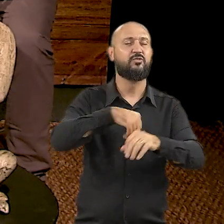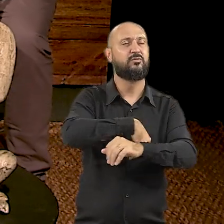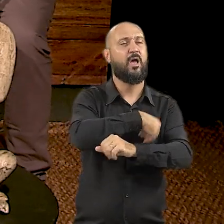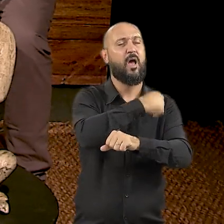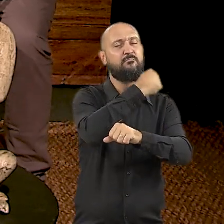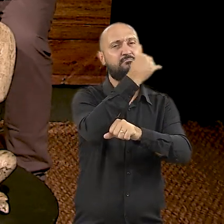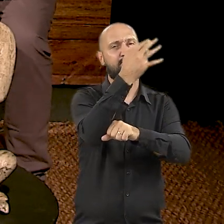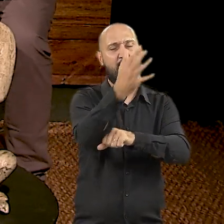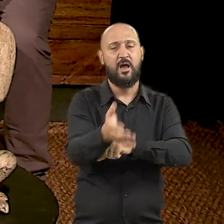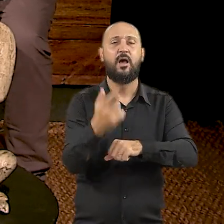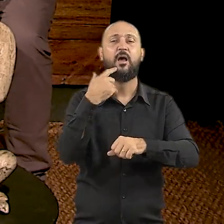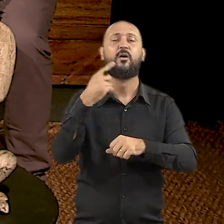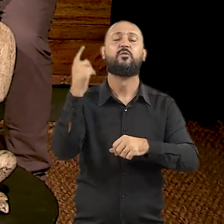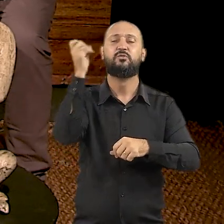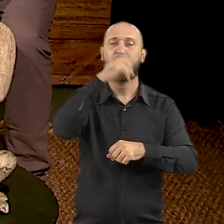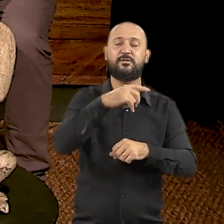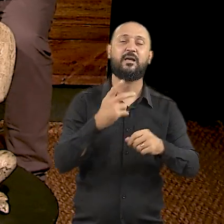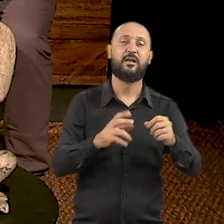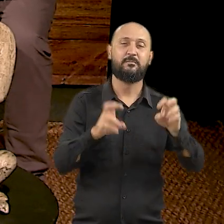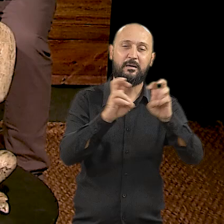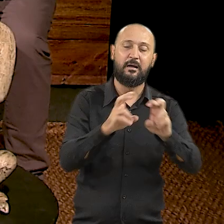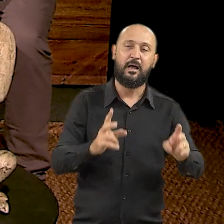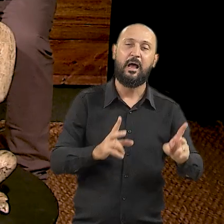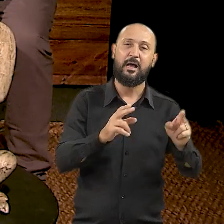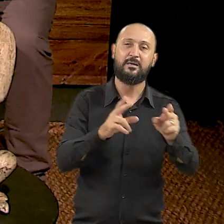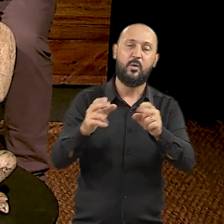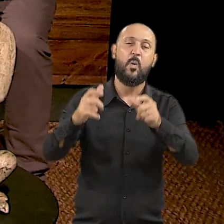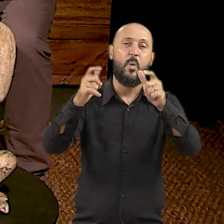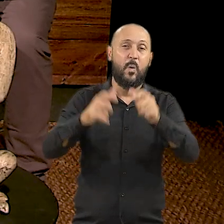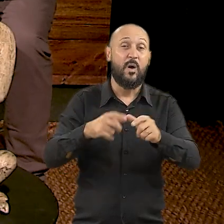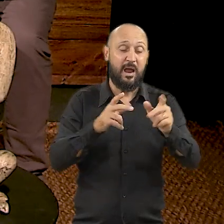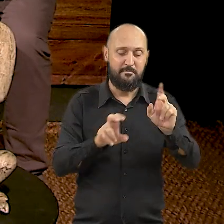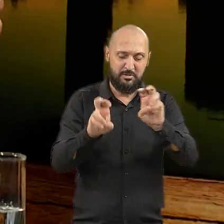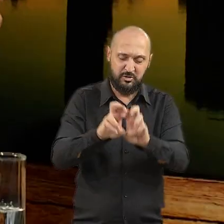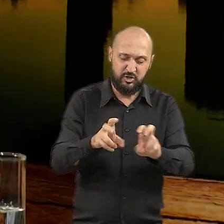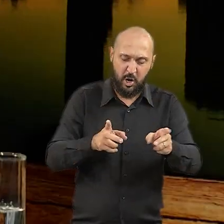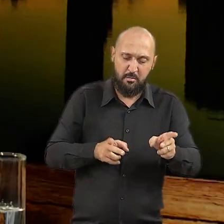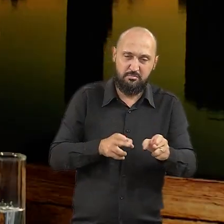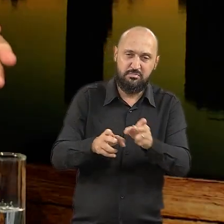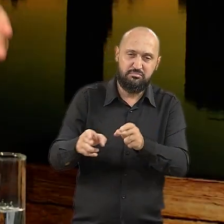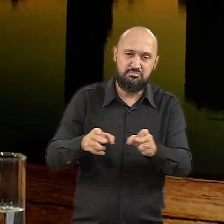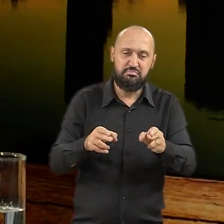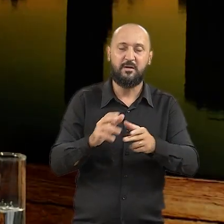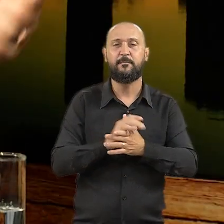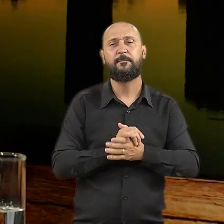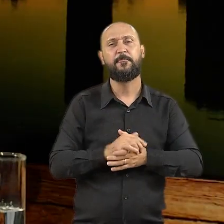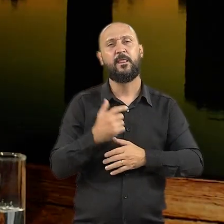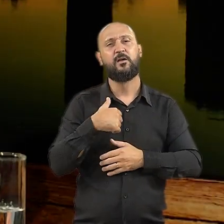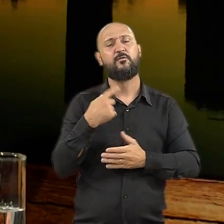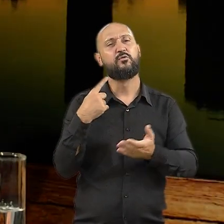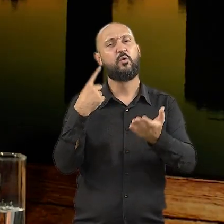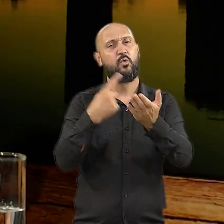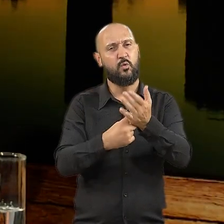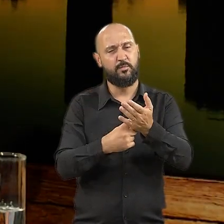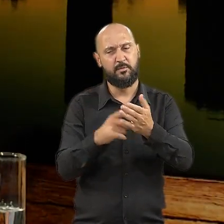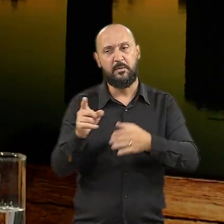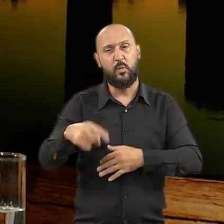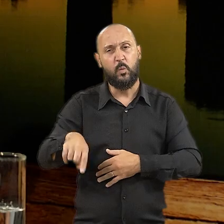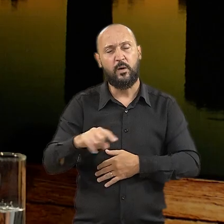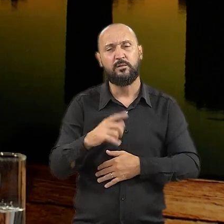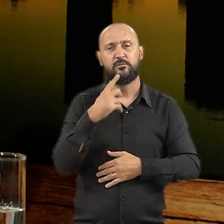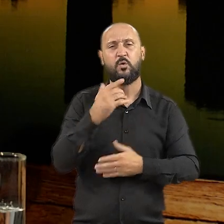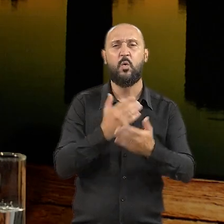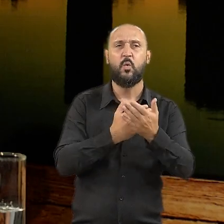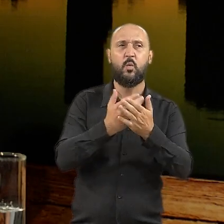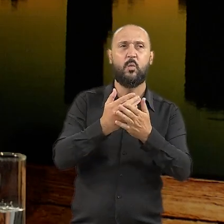que, a gente virava a noite lá. Depois a guerra era para editar, né? Para arranjar um espaço de edição. Eu sei que ali eu firmei um compromisso